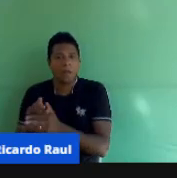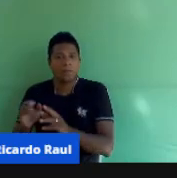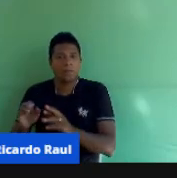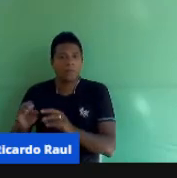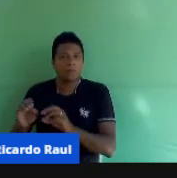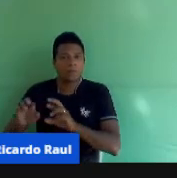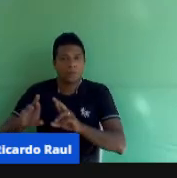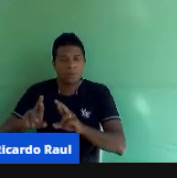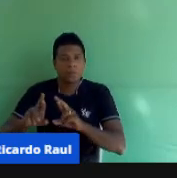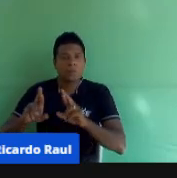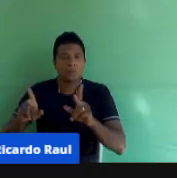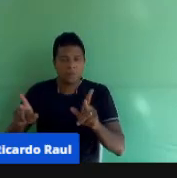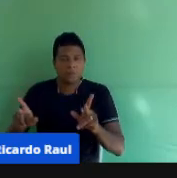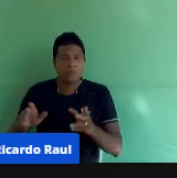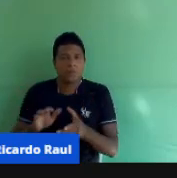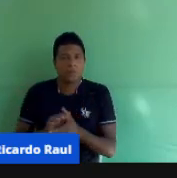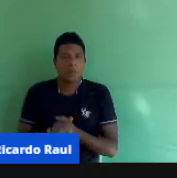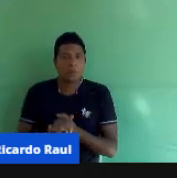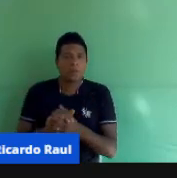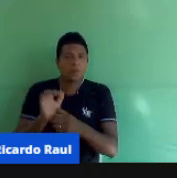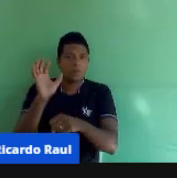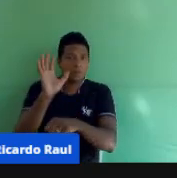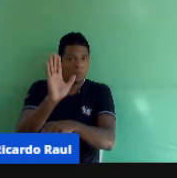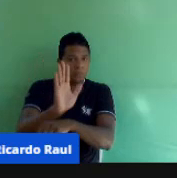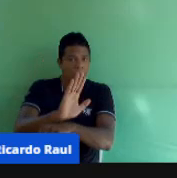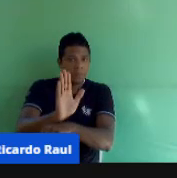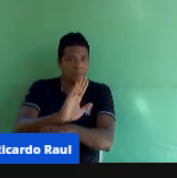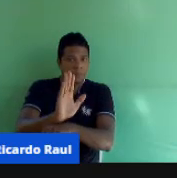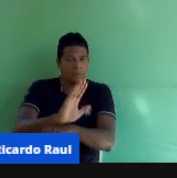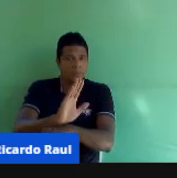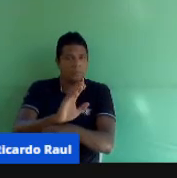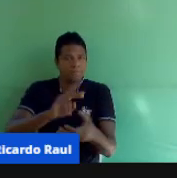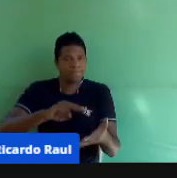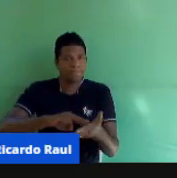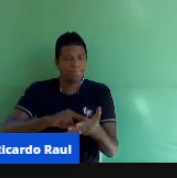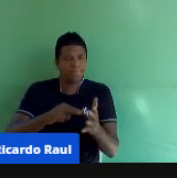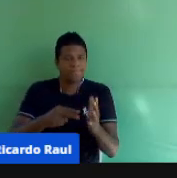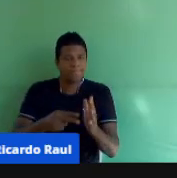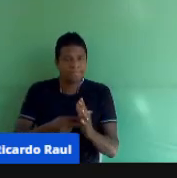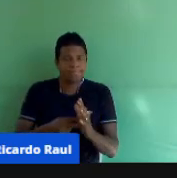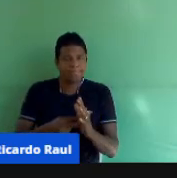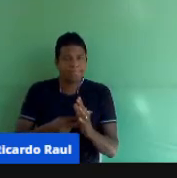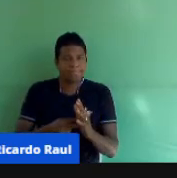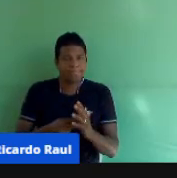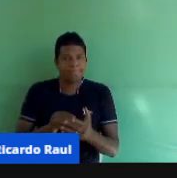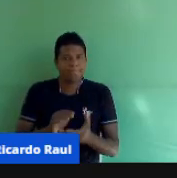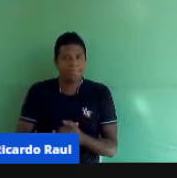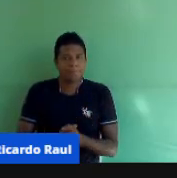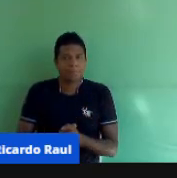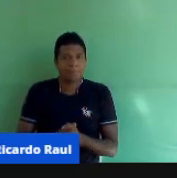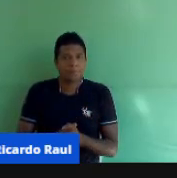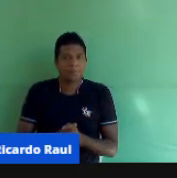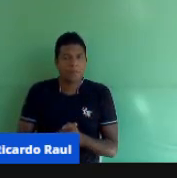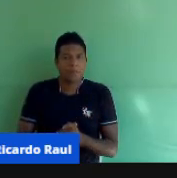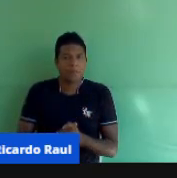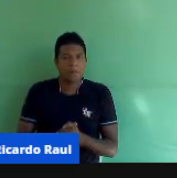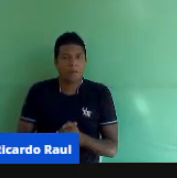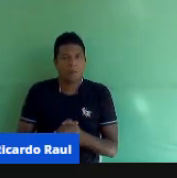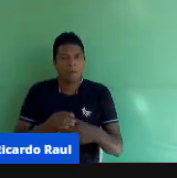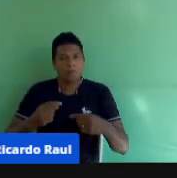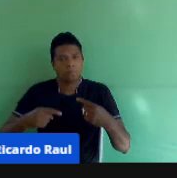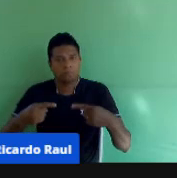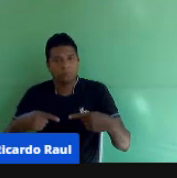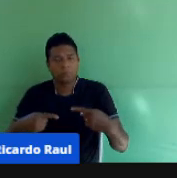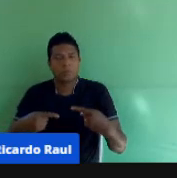vão possibilitar uma interpretação mais rigorosa, um debate mais científico